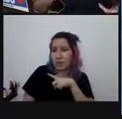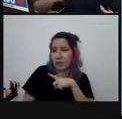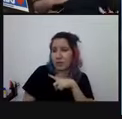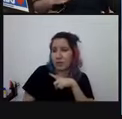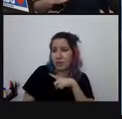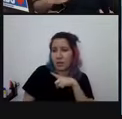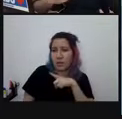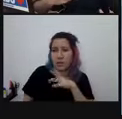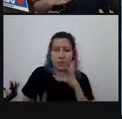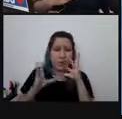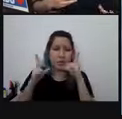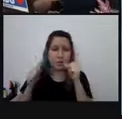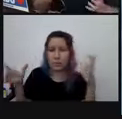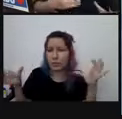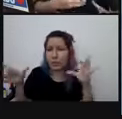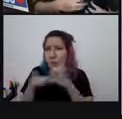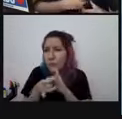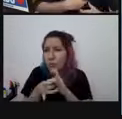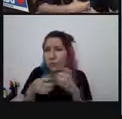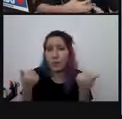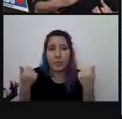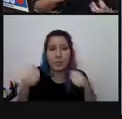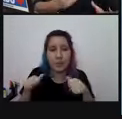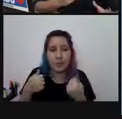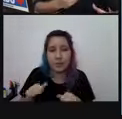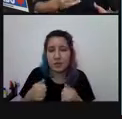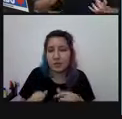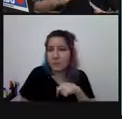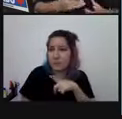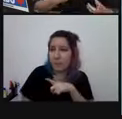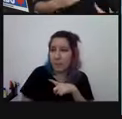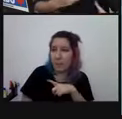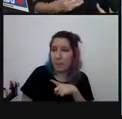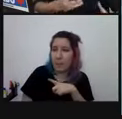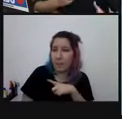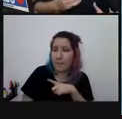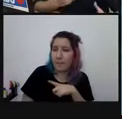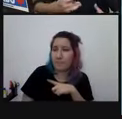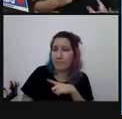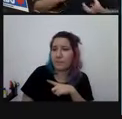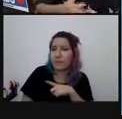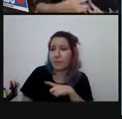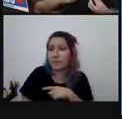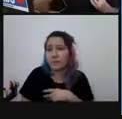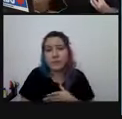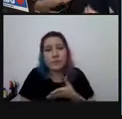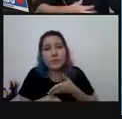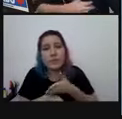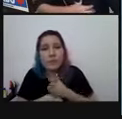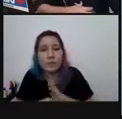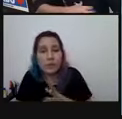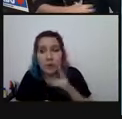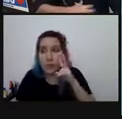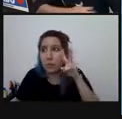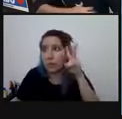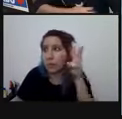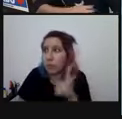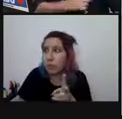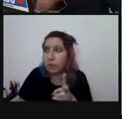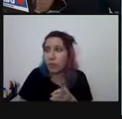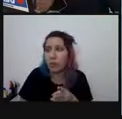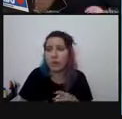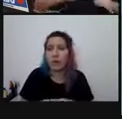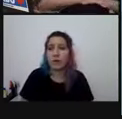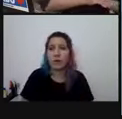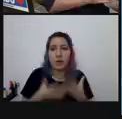que se conecta tem que ter todo um paisagismo, todo um urbanismo para fazer com que as pessoas venham, consumam aqui.